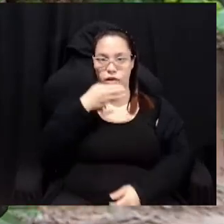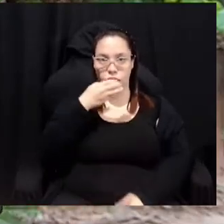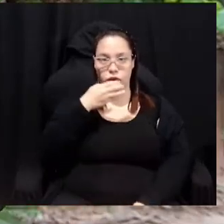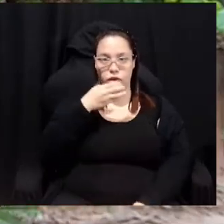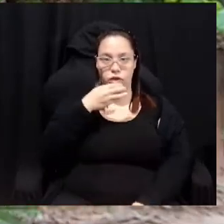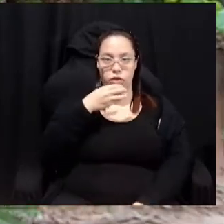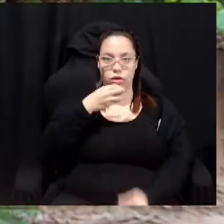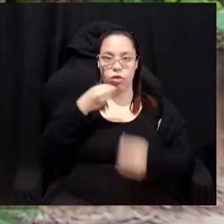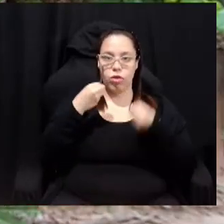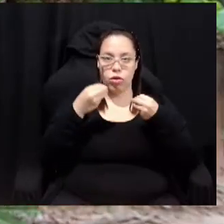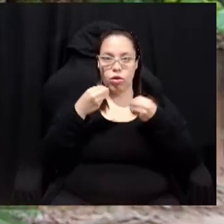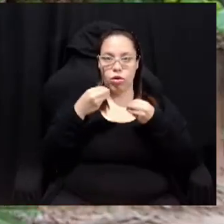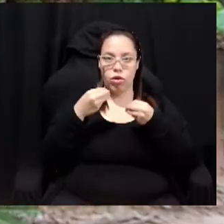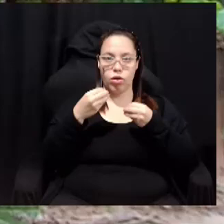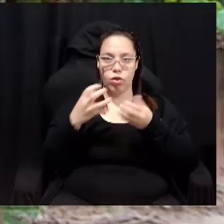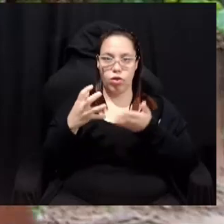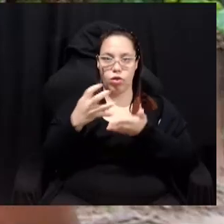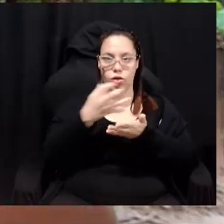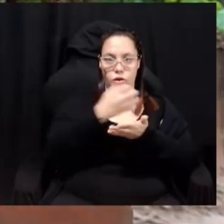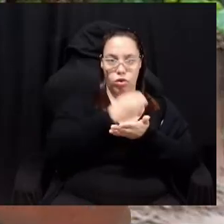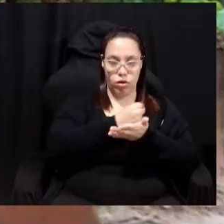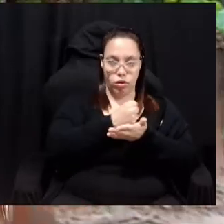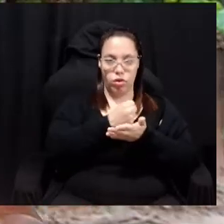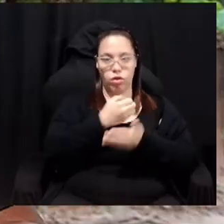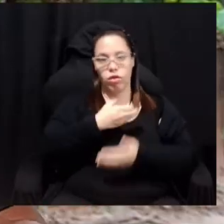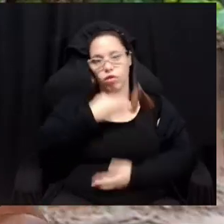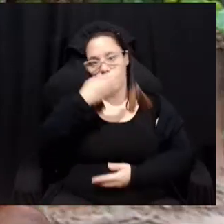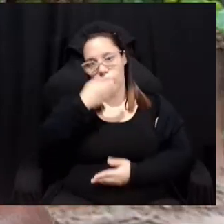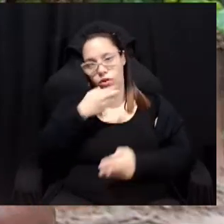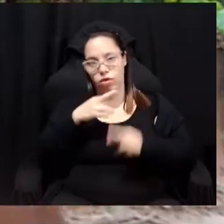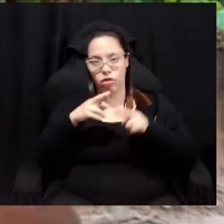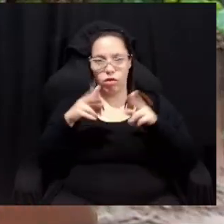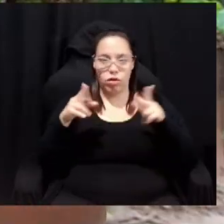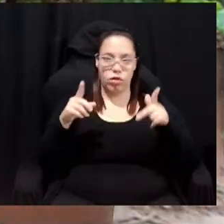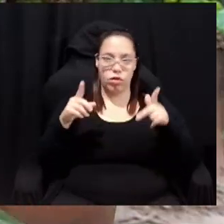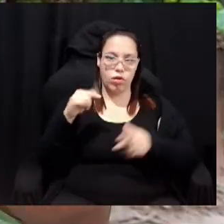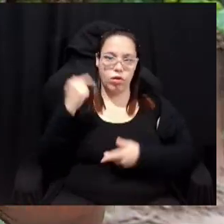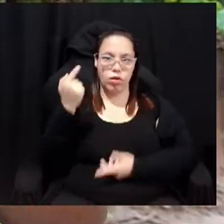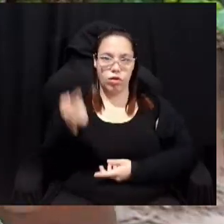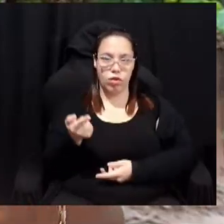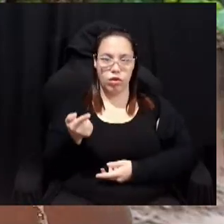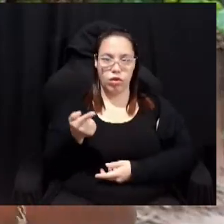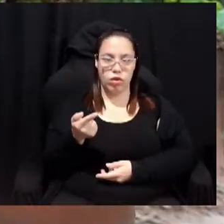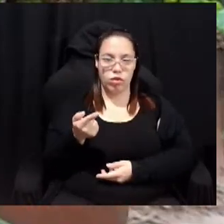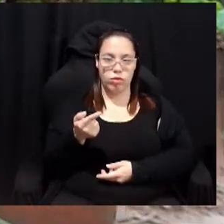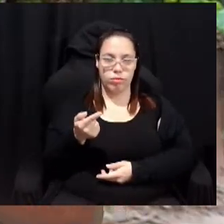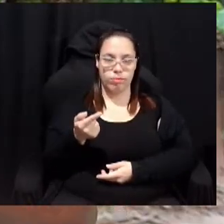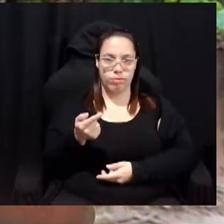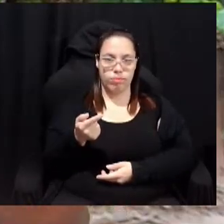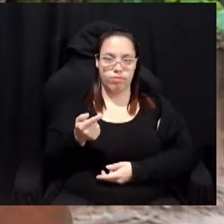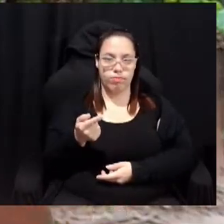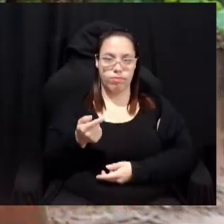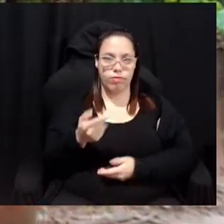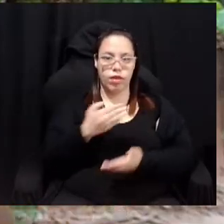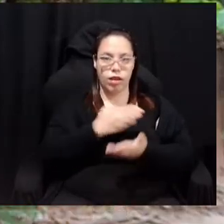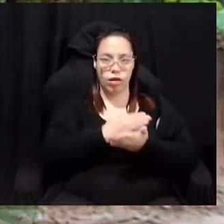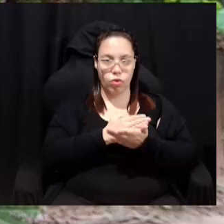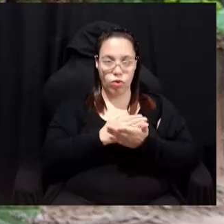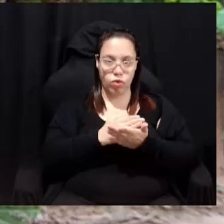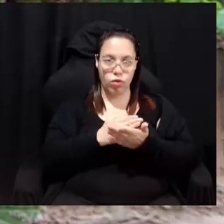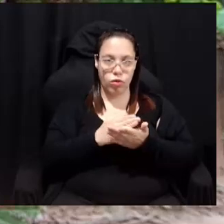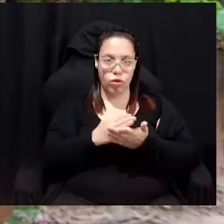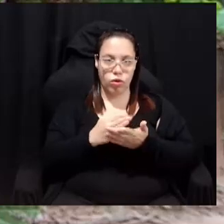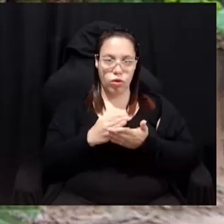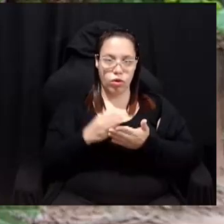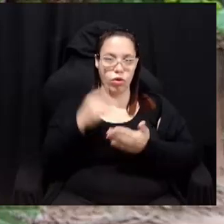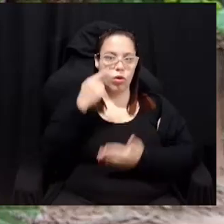um resgatador de frutas, porque aí eu ia já com uma outra função, então aí eu comecei a visualizar